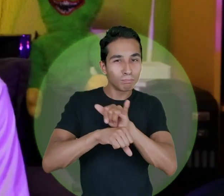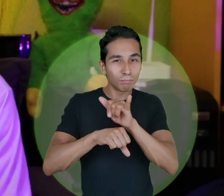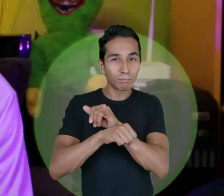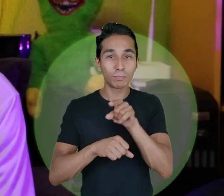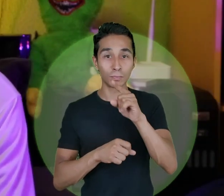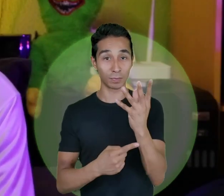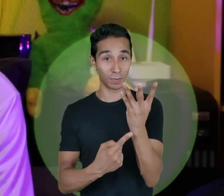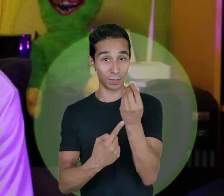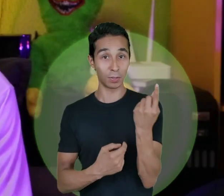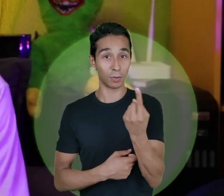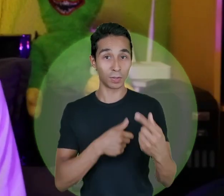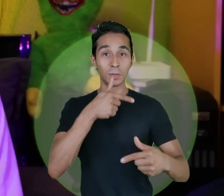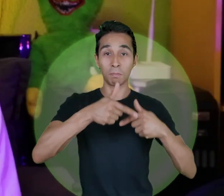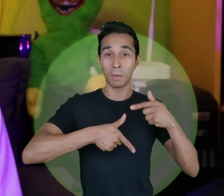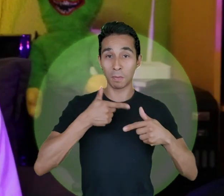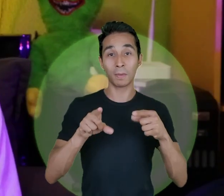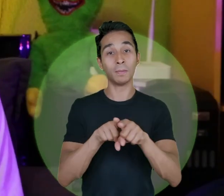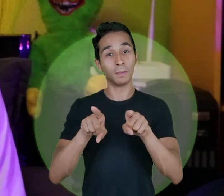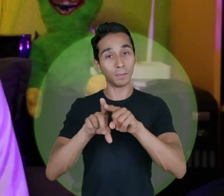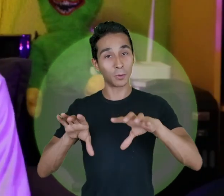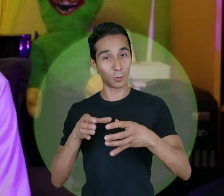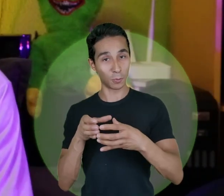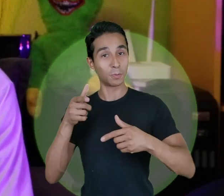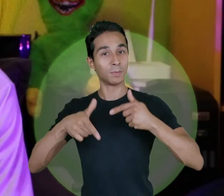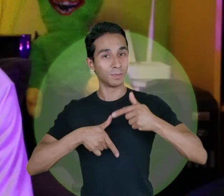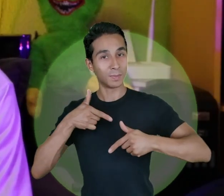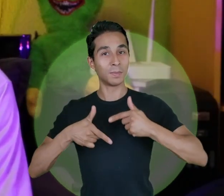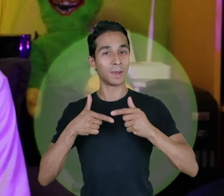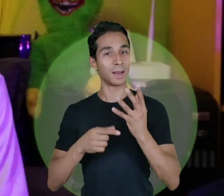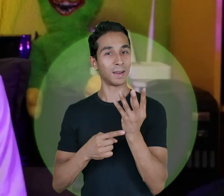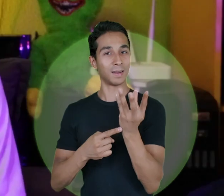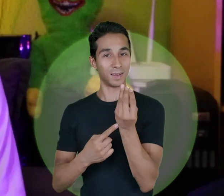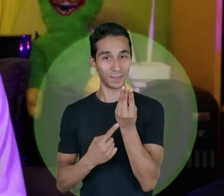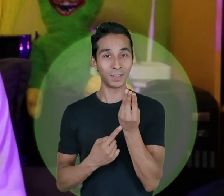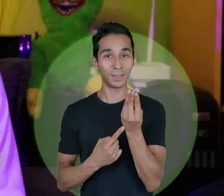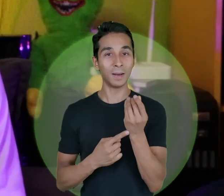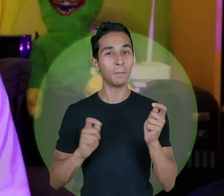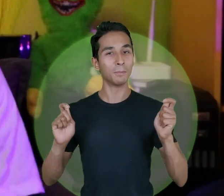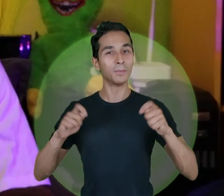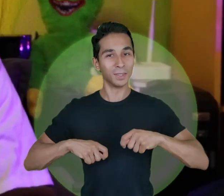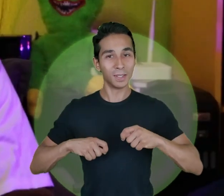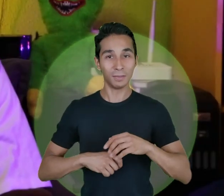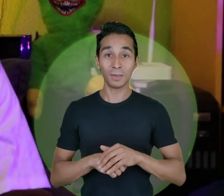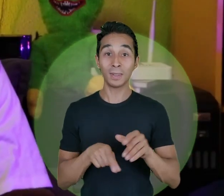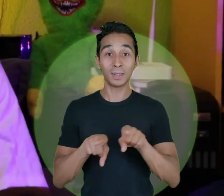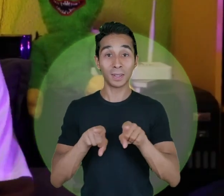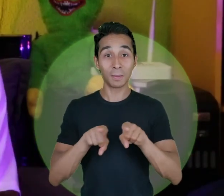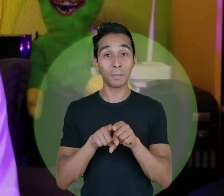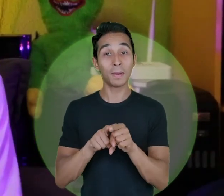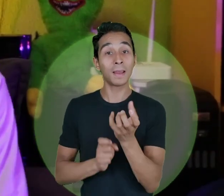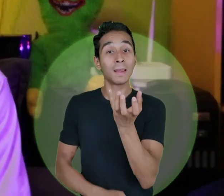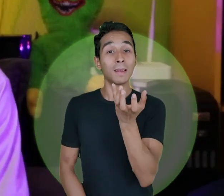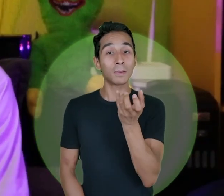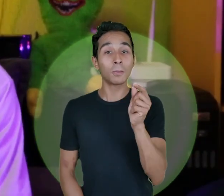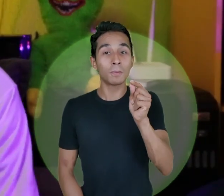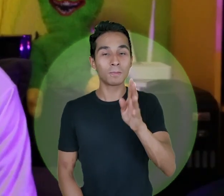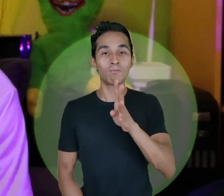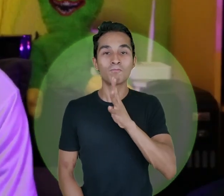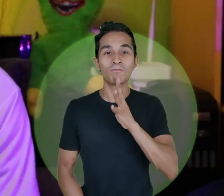enquanto artista individual ou como em grupo, enfim, coisas possíveis. E também a gente quer que vocês compartilhem